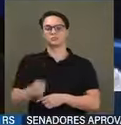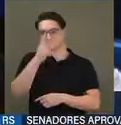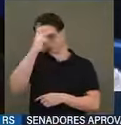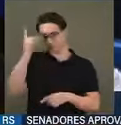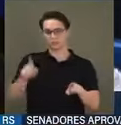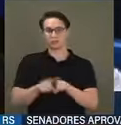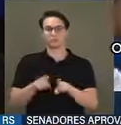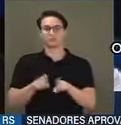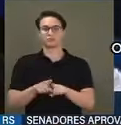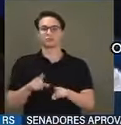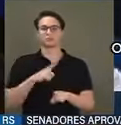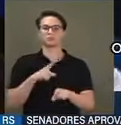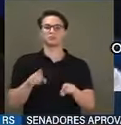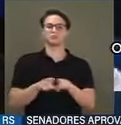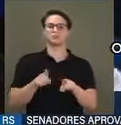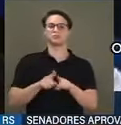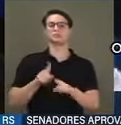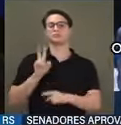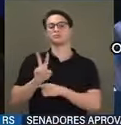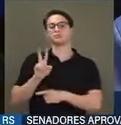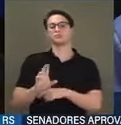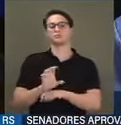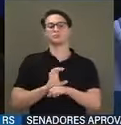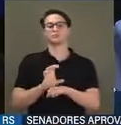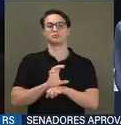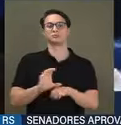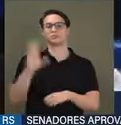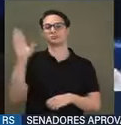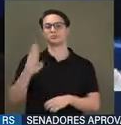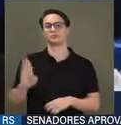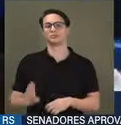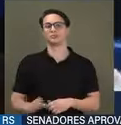quem defende abuso ou quem defende a Constituição brasileira.